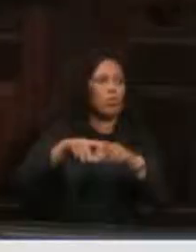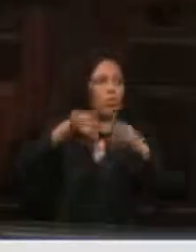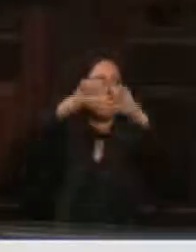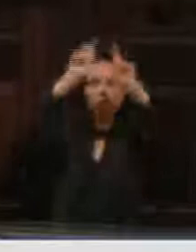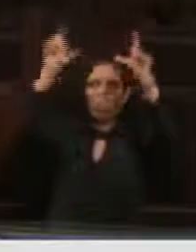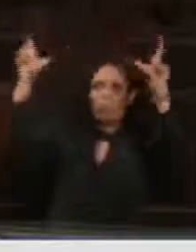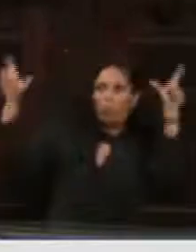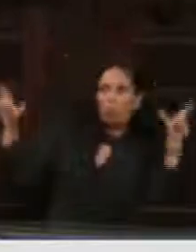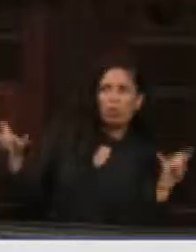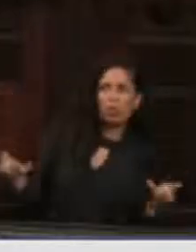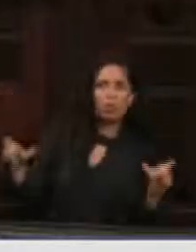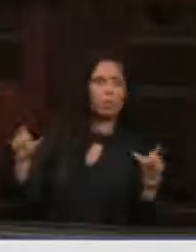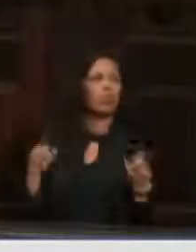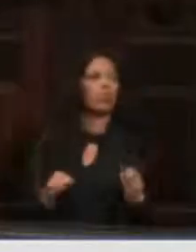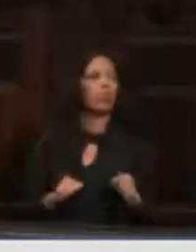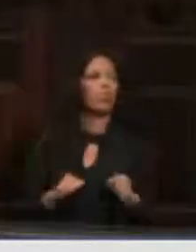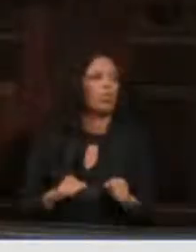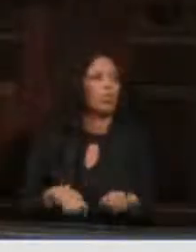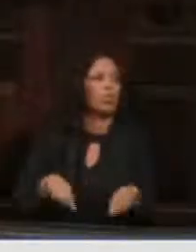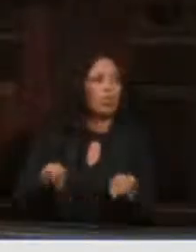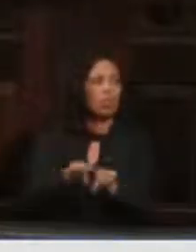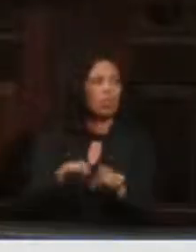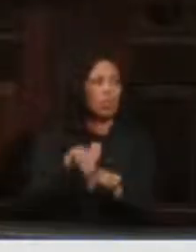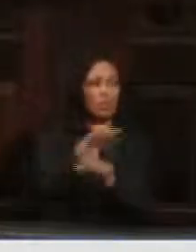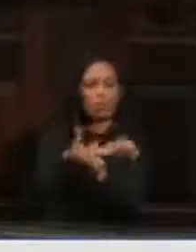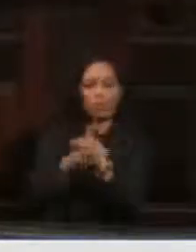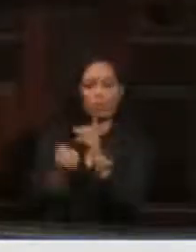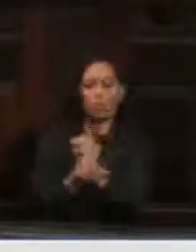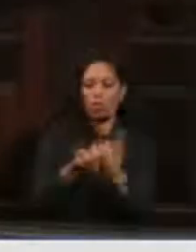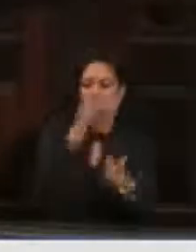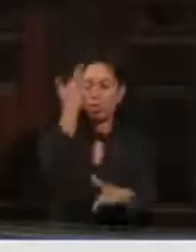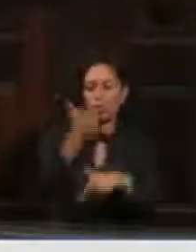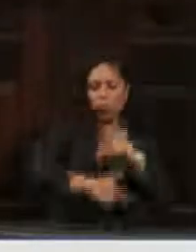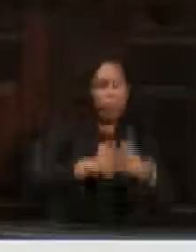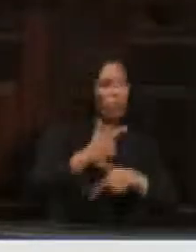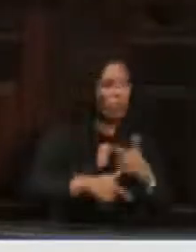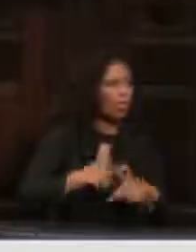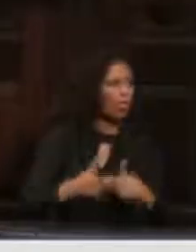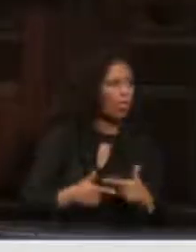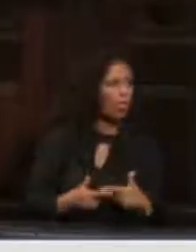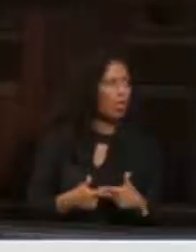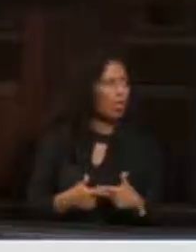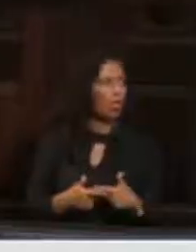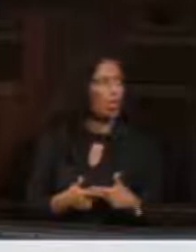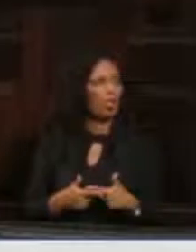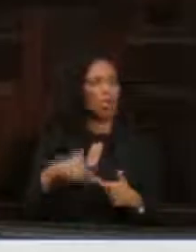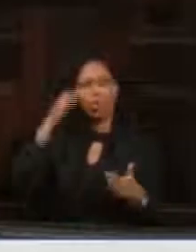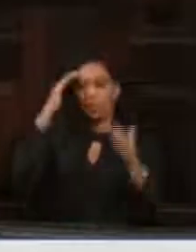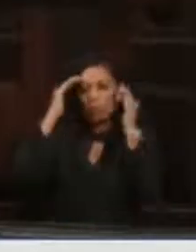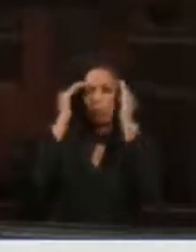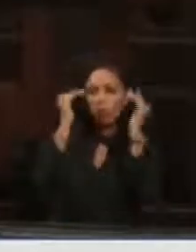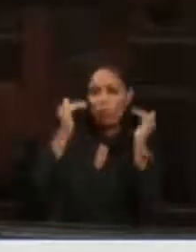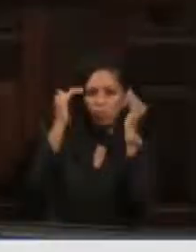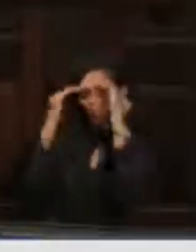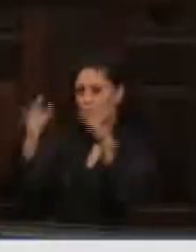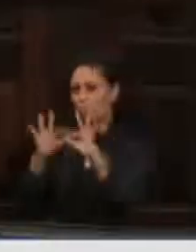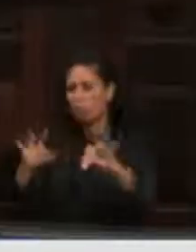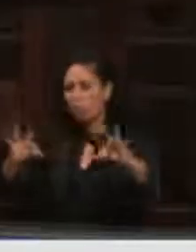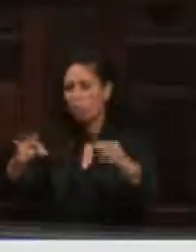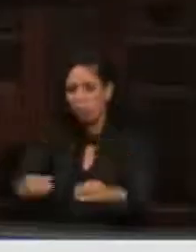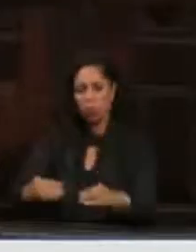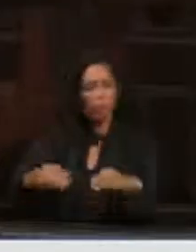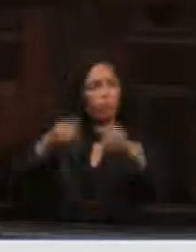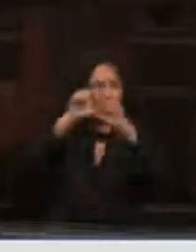do arco metropolitano, dos cidadãos, do trabalhador, do escoamento da produção do arco